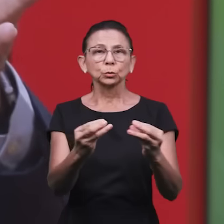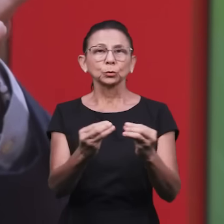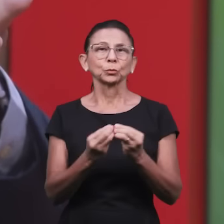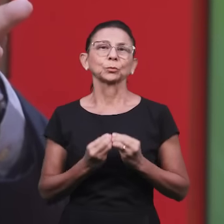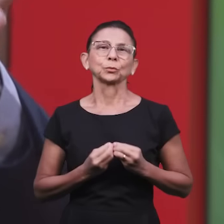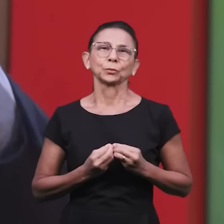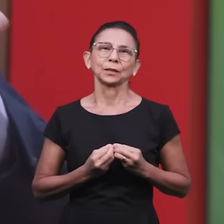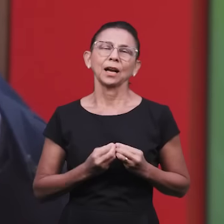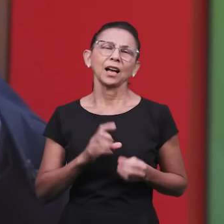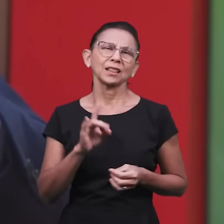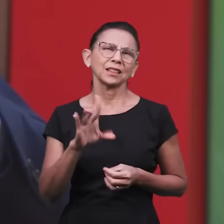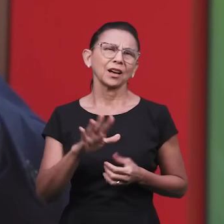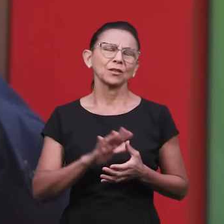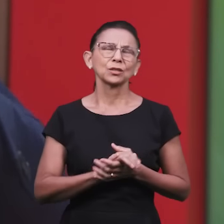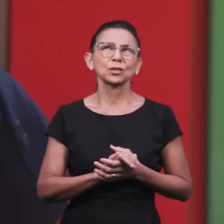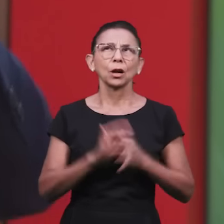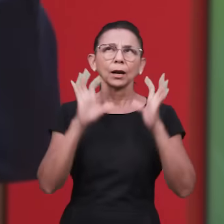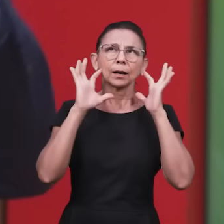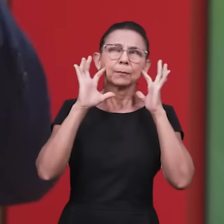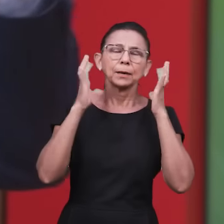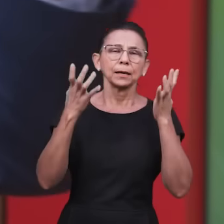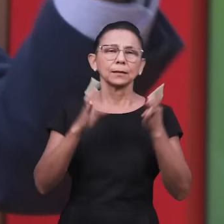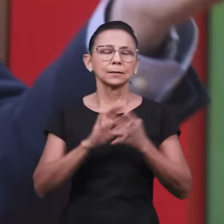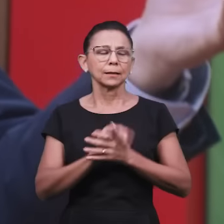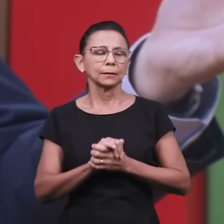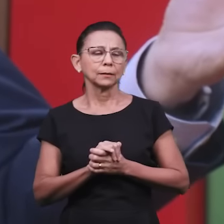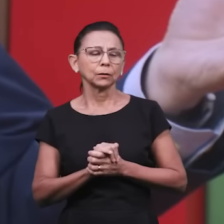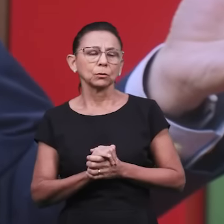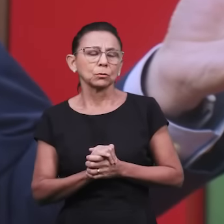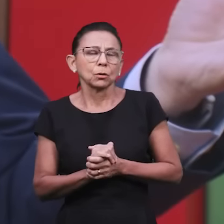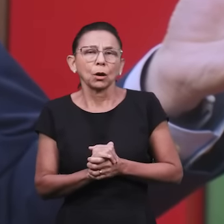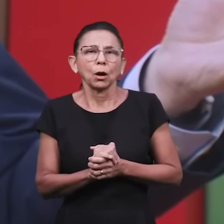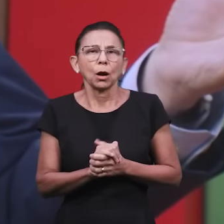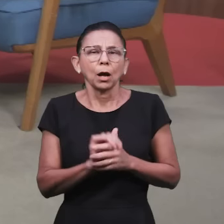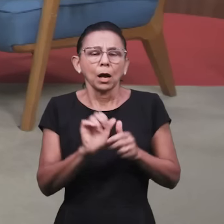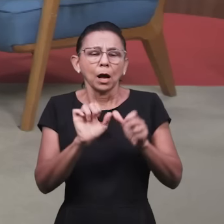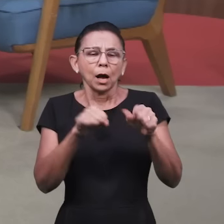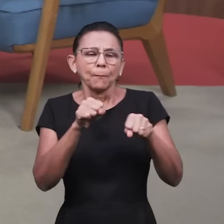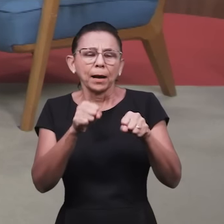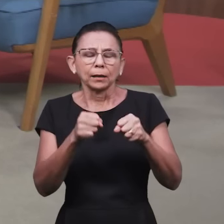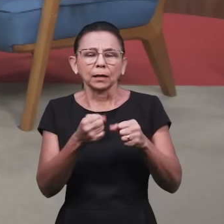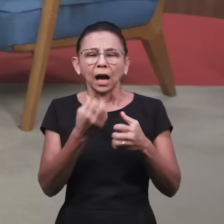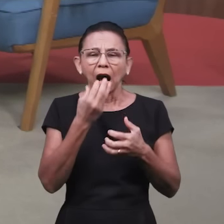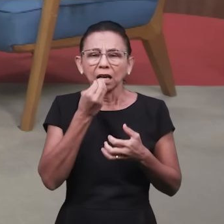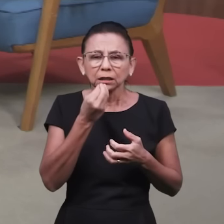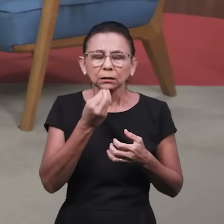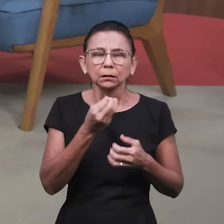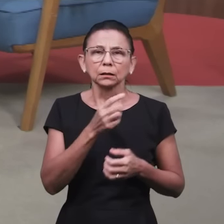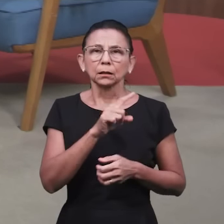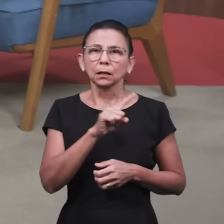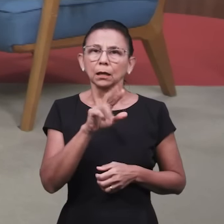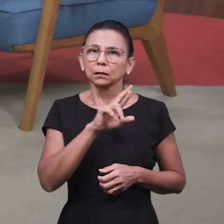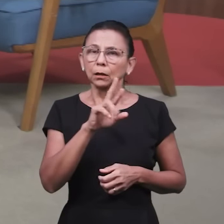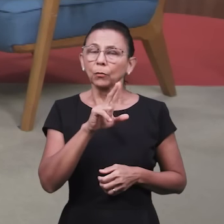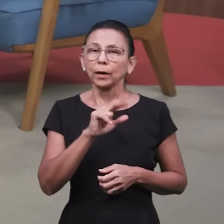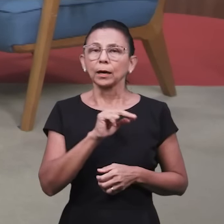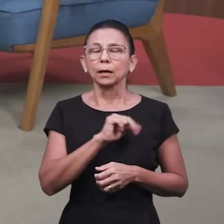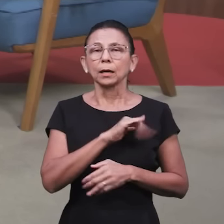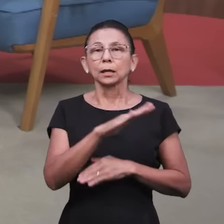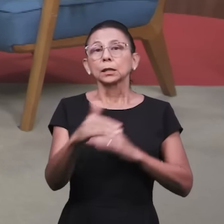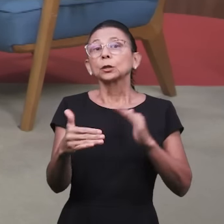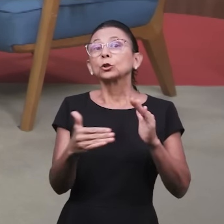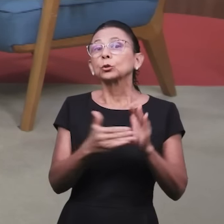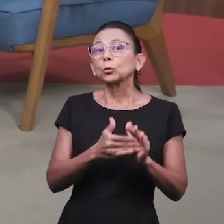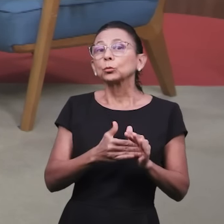maiores heranças que o Senhor nos deu. Jesus deixou o seu Espírito. Então, por exemplo, o Pentecostes, os